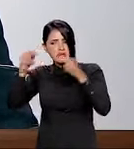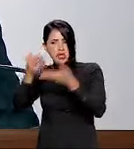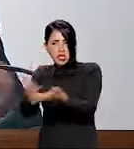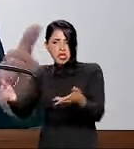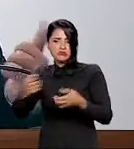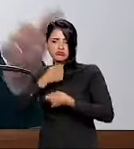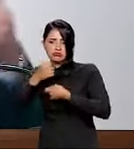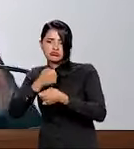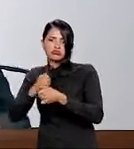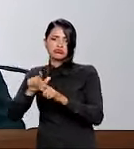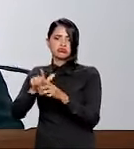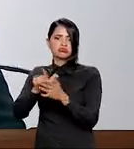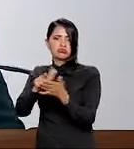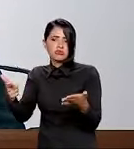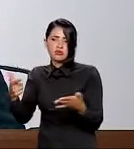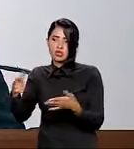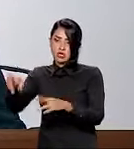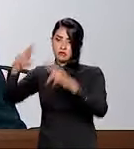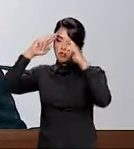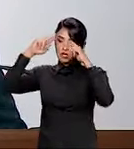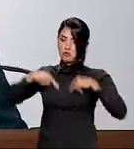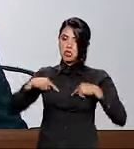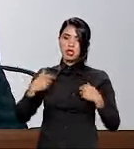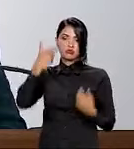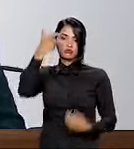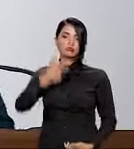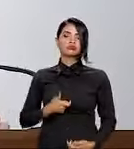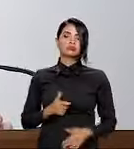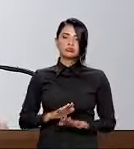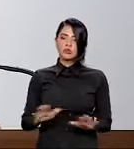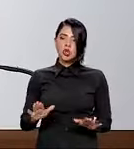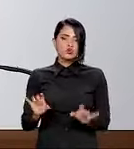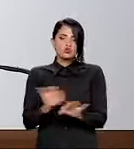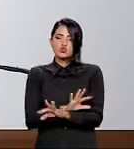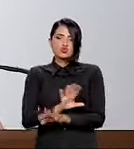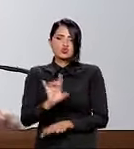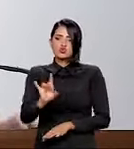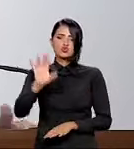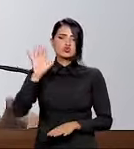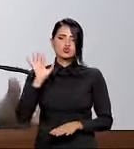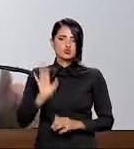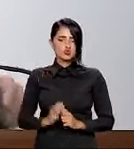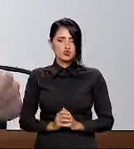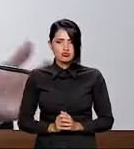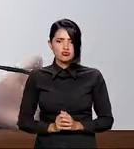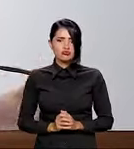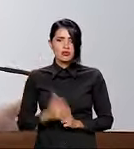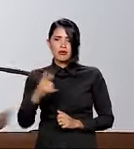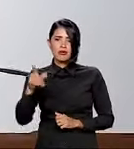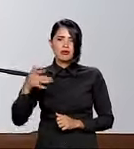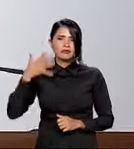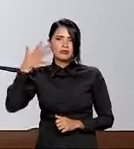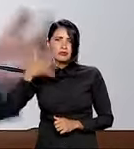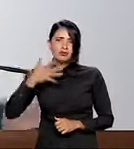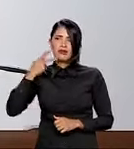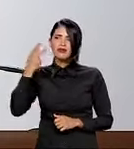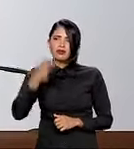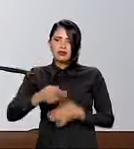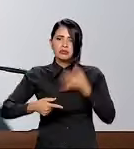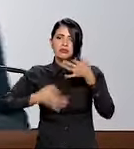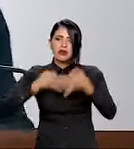eles são e eu quero que ele me respeite como eu sou. É isso, meu caro. O resto da gente ficar ouvindo dizer,